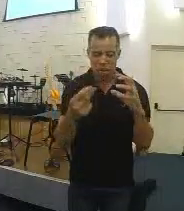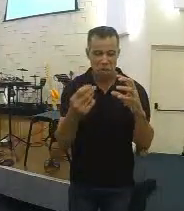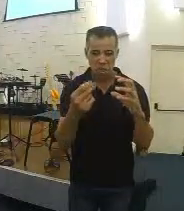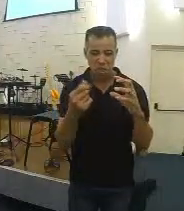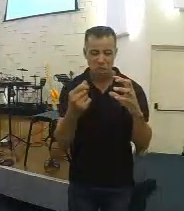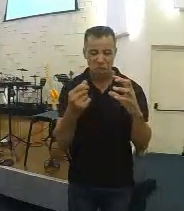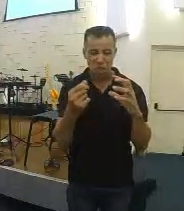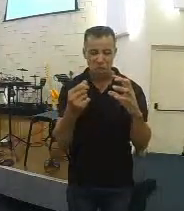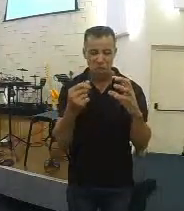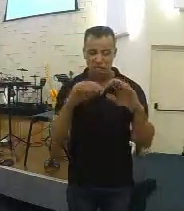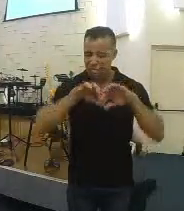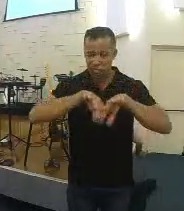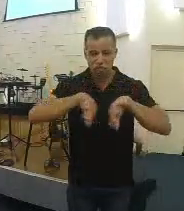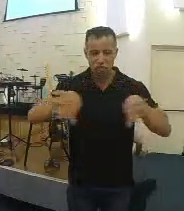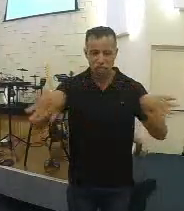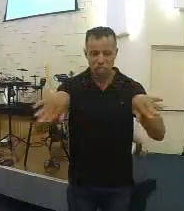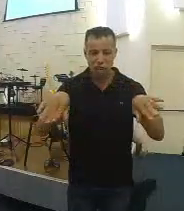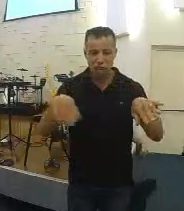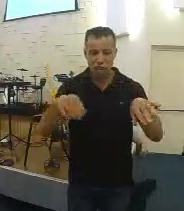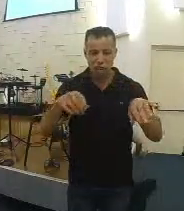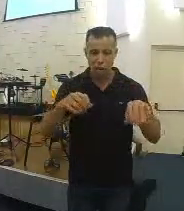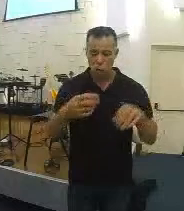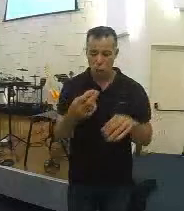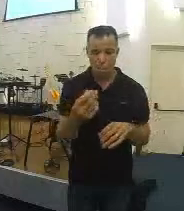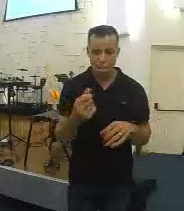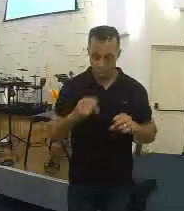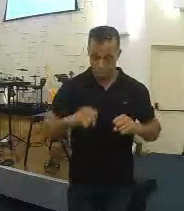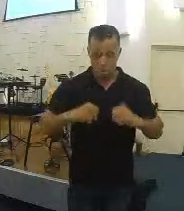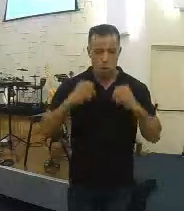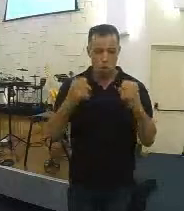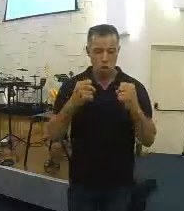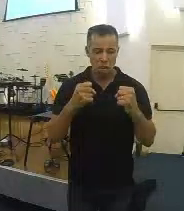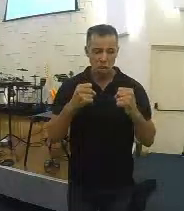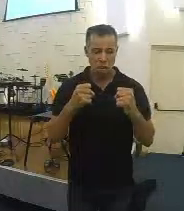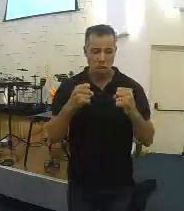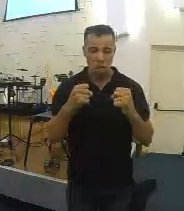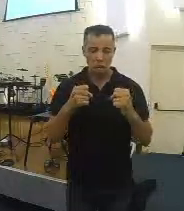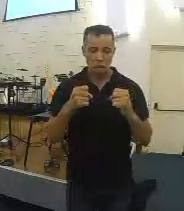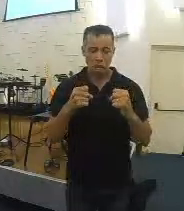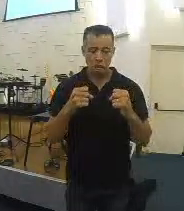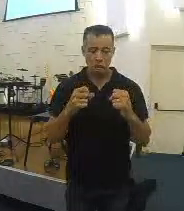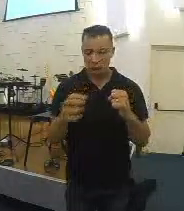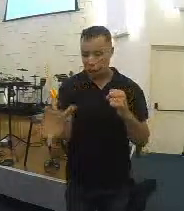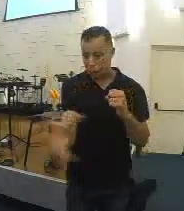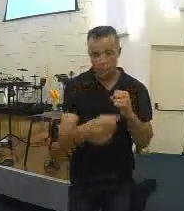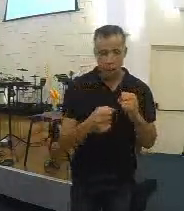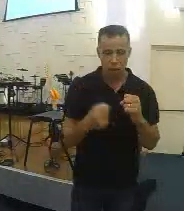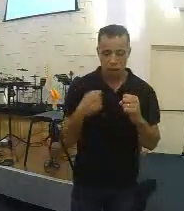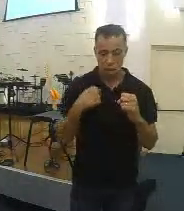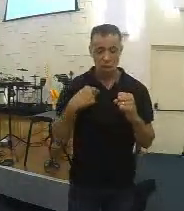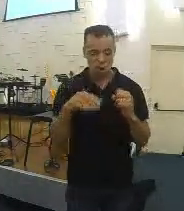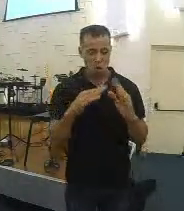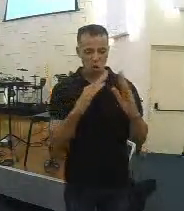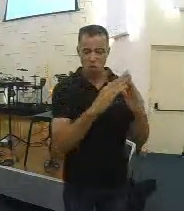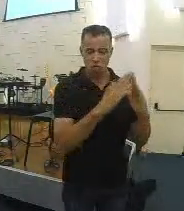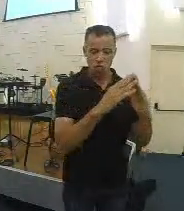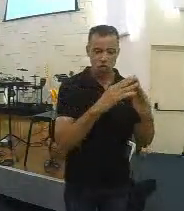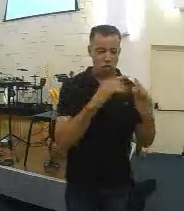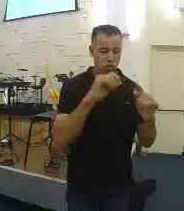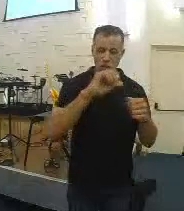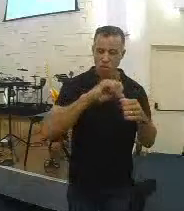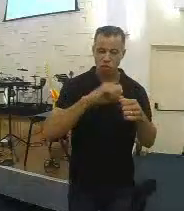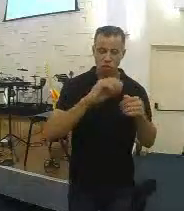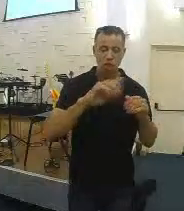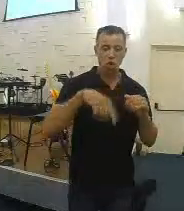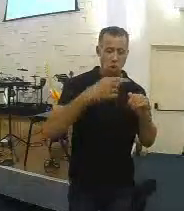de território, é divisão de poder. Não dou certo contigo, eu vou pegar um pouquinho da minha brasa e fazer o meu inferno lá longe do seu.